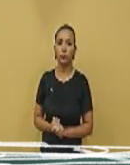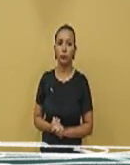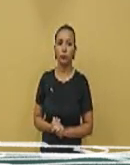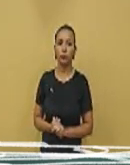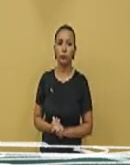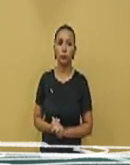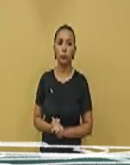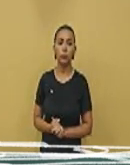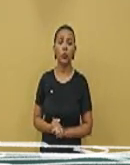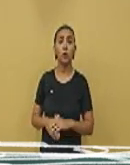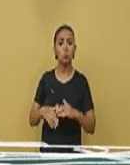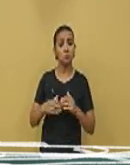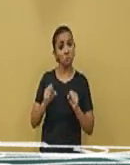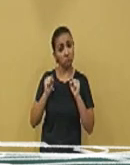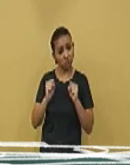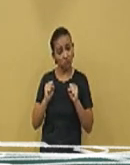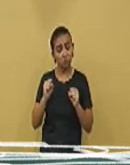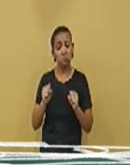Podemos dizer assim,